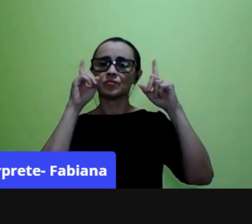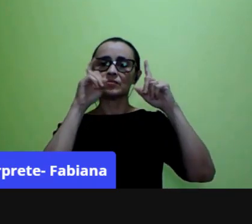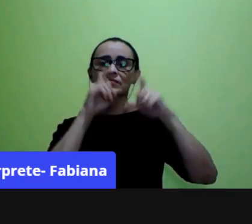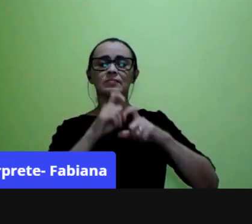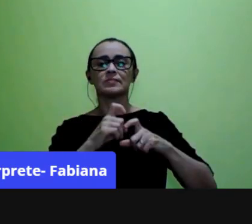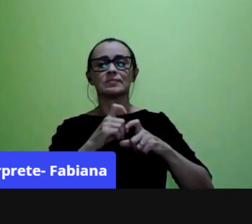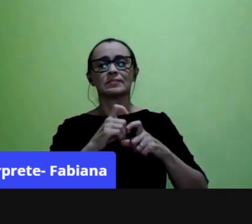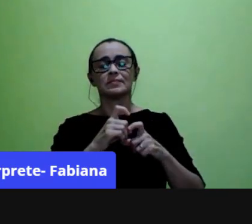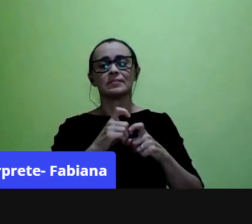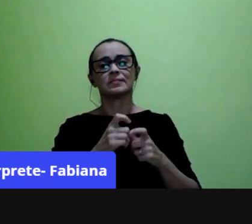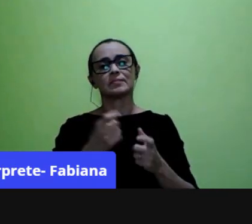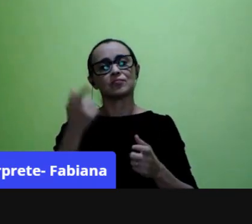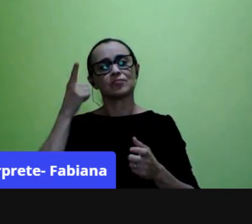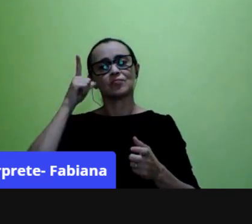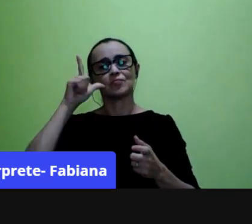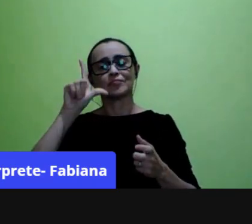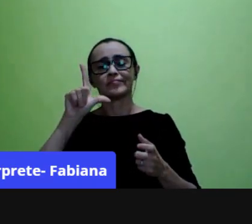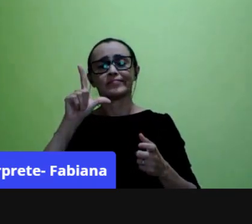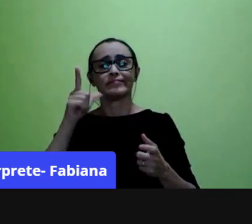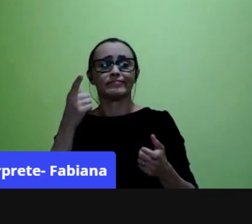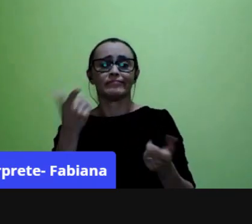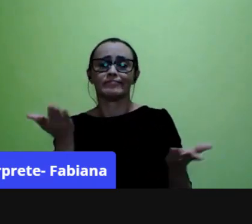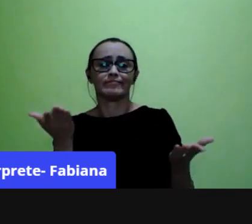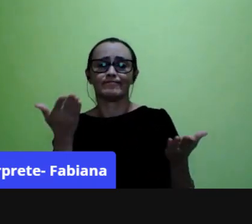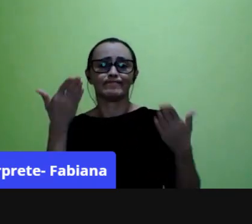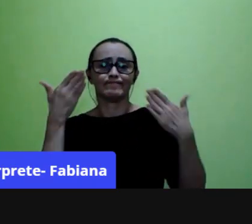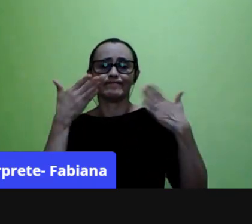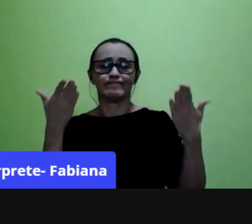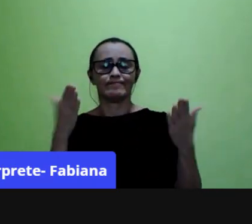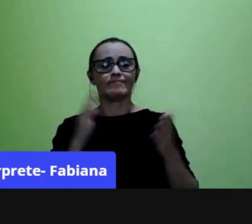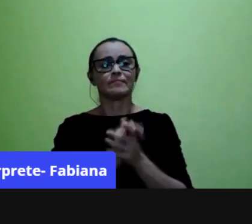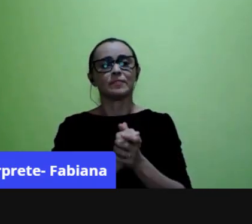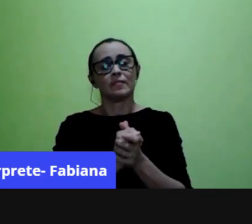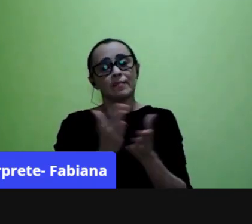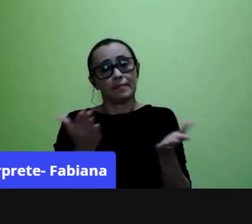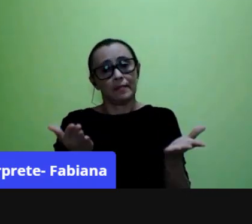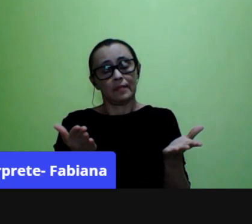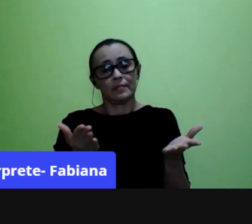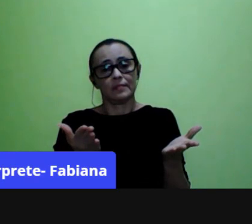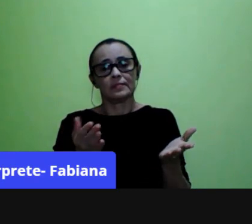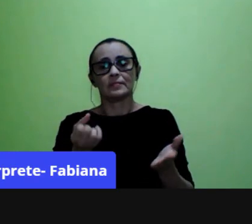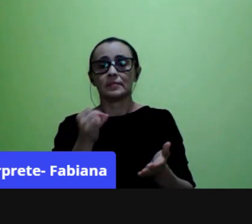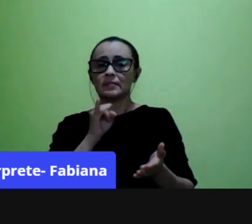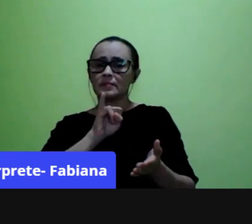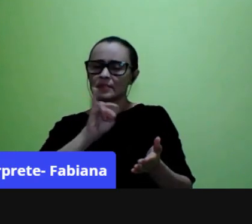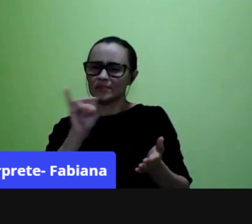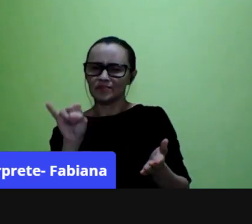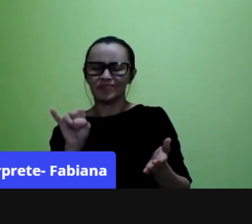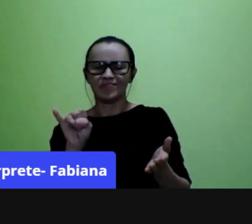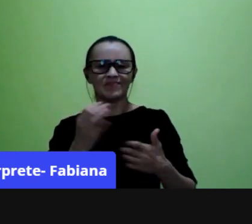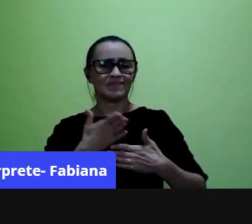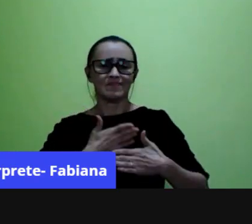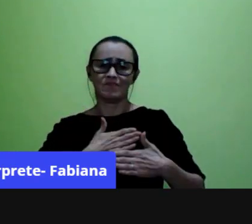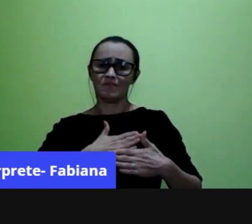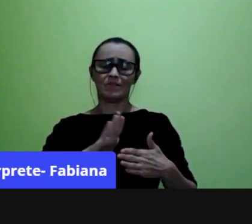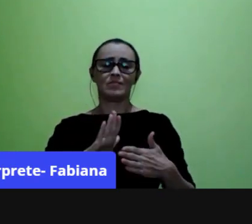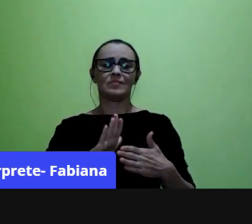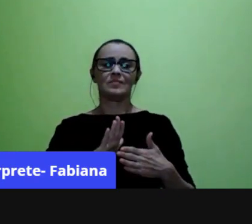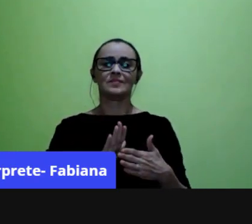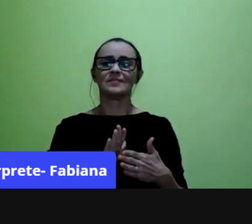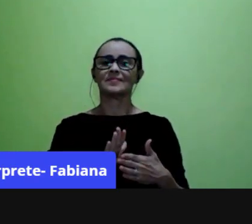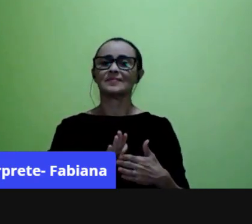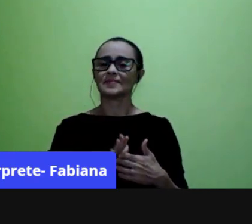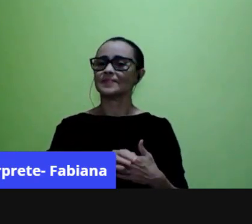consiga tirar, né? Agora, eu vou dar uma dica para, se você se incomoda com isso, tem o que fazer. Vamos